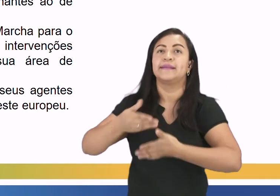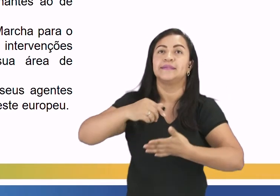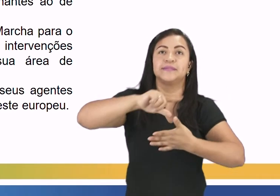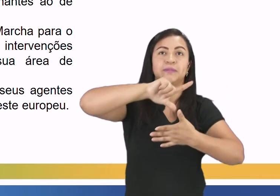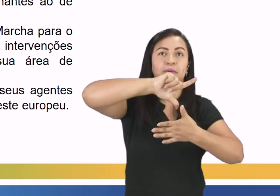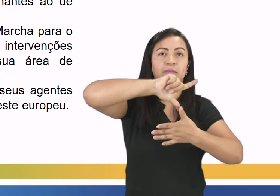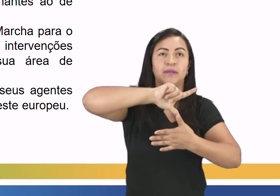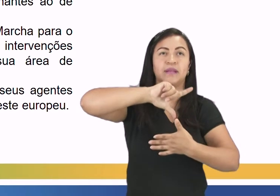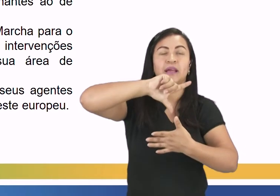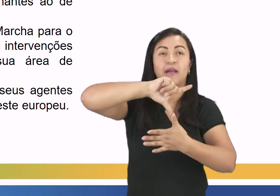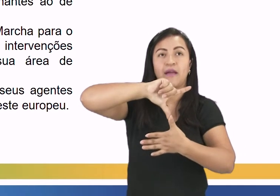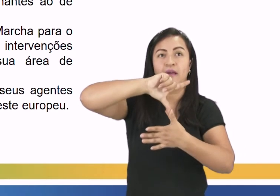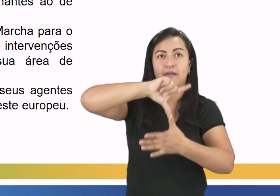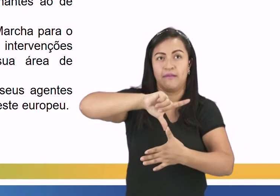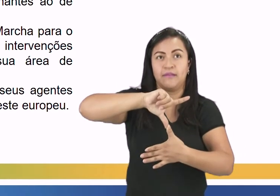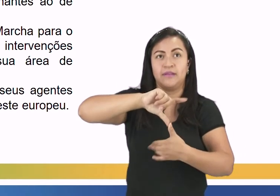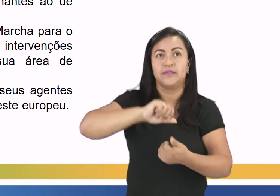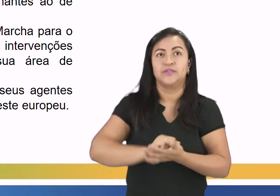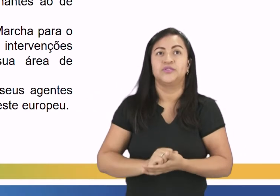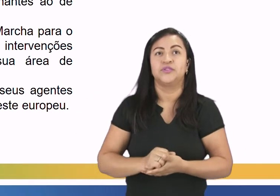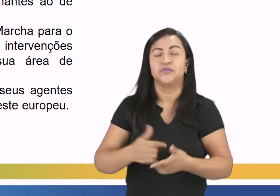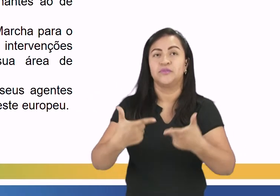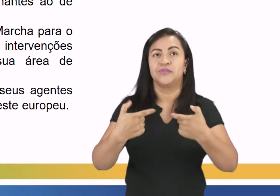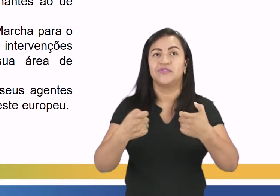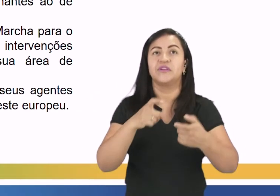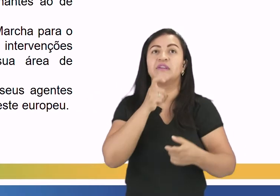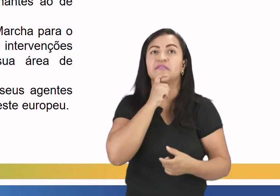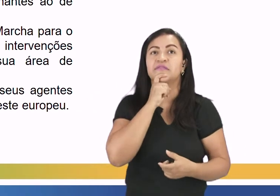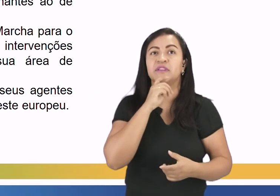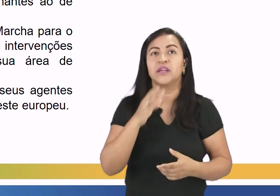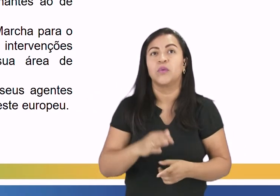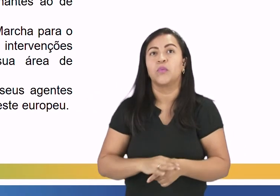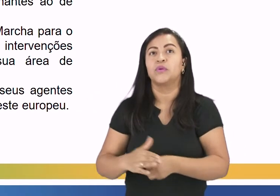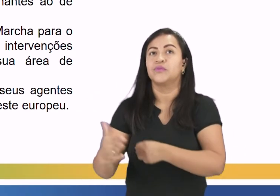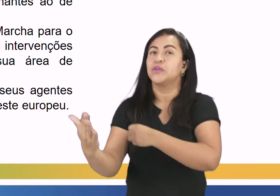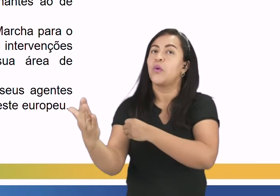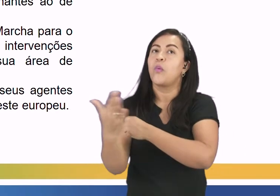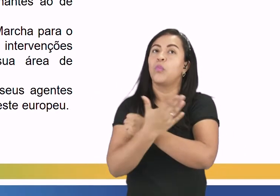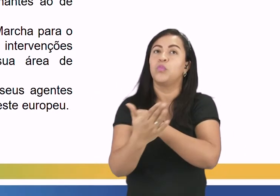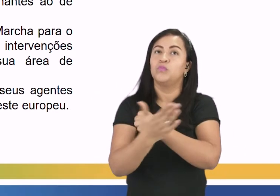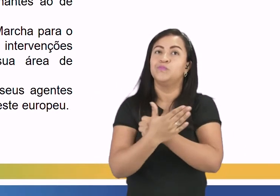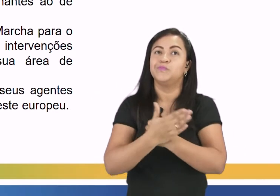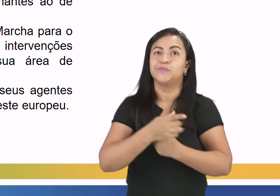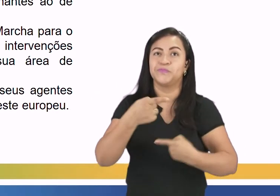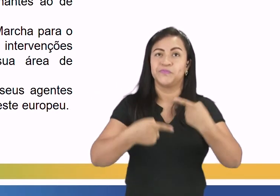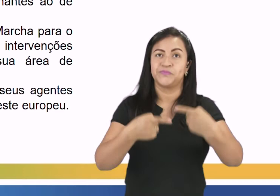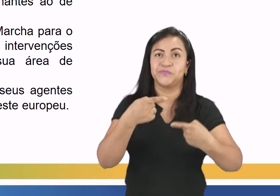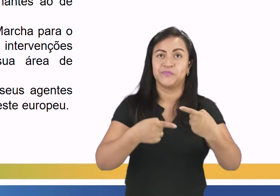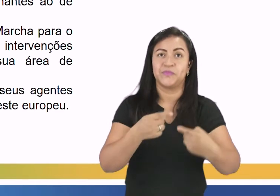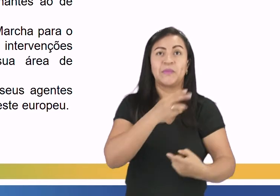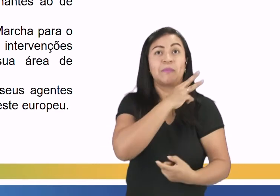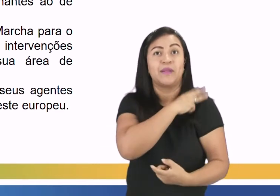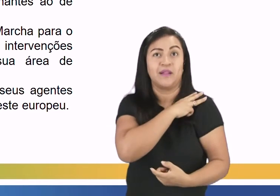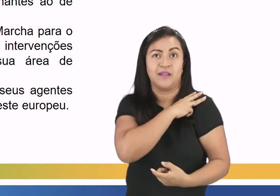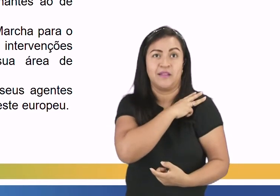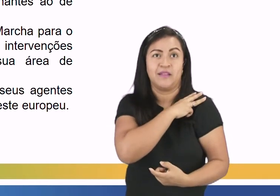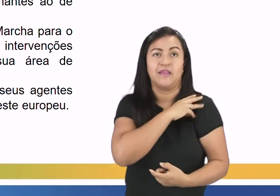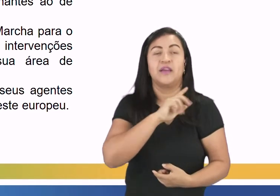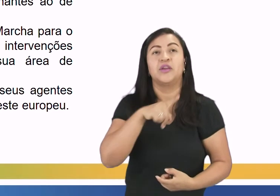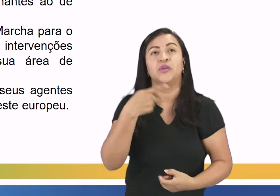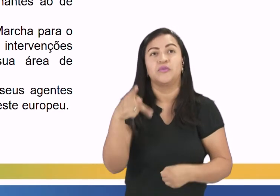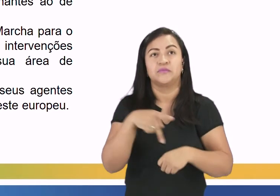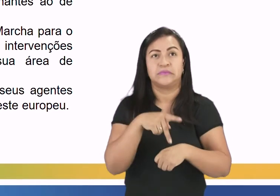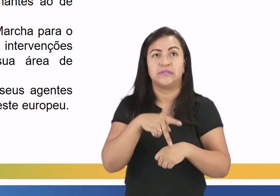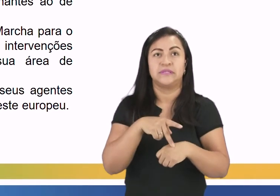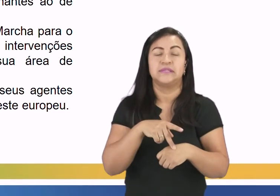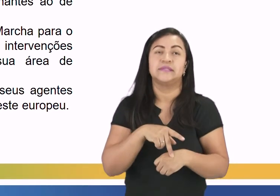Fria, quando deu apoio político e militar a diversas ditaduras militares, visando